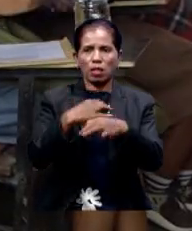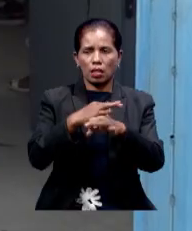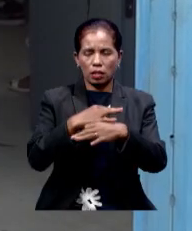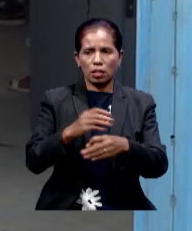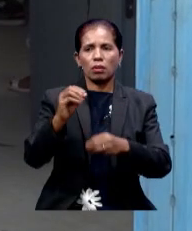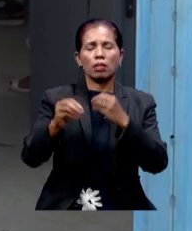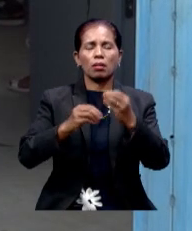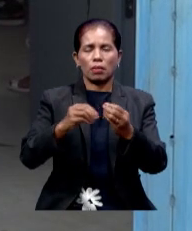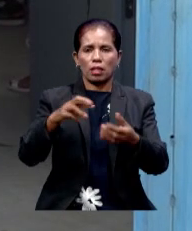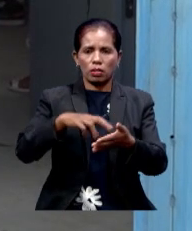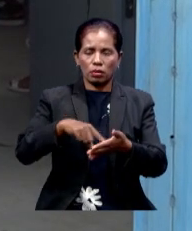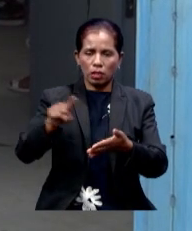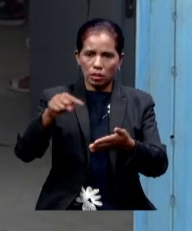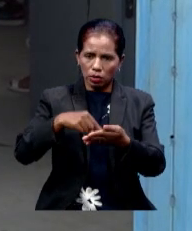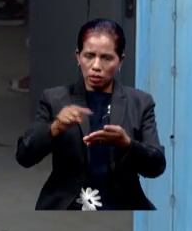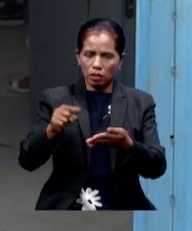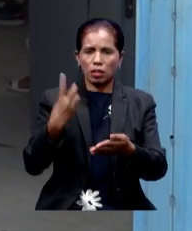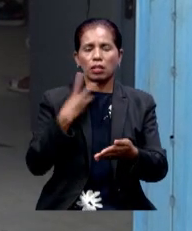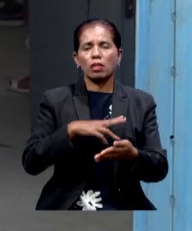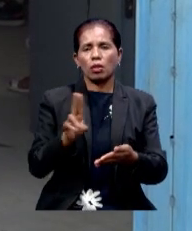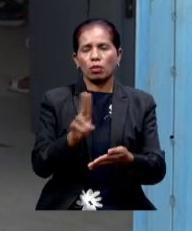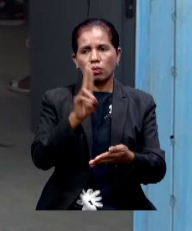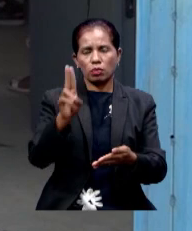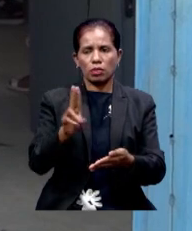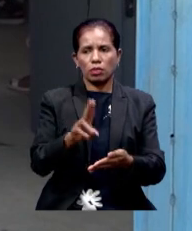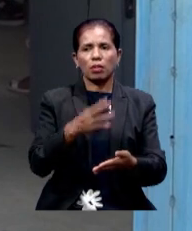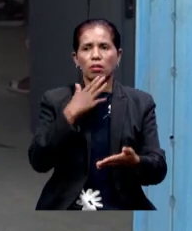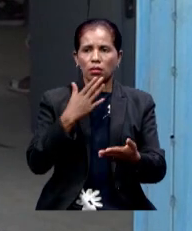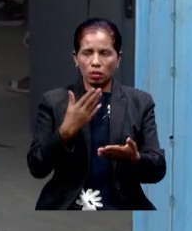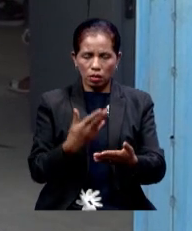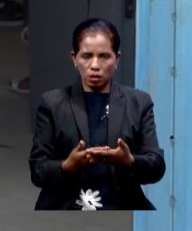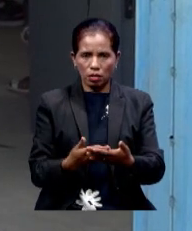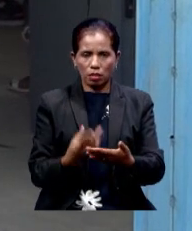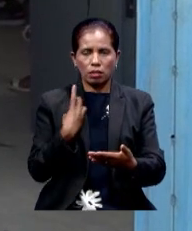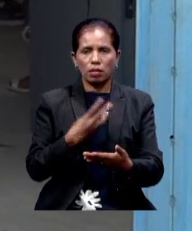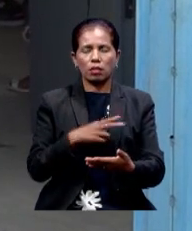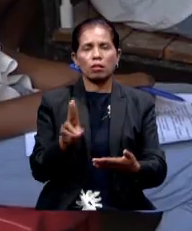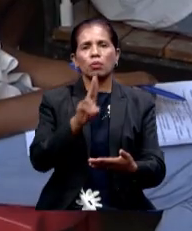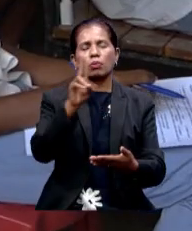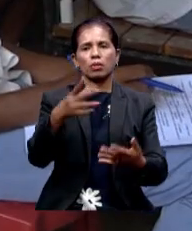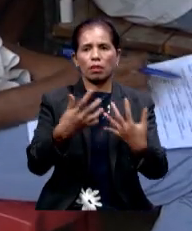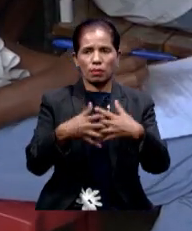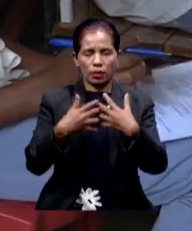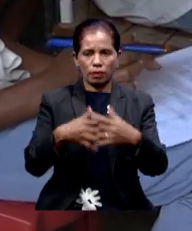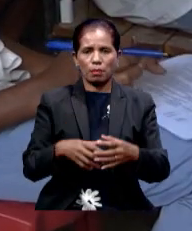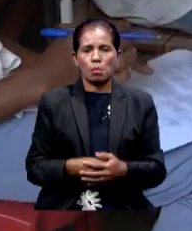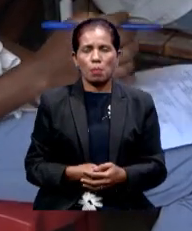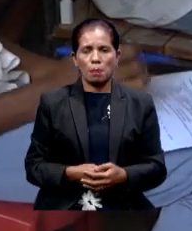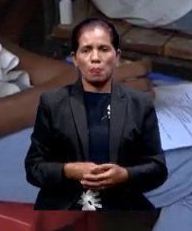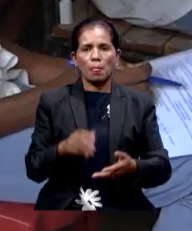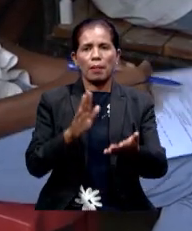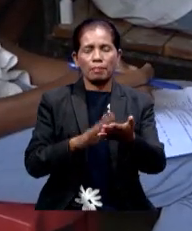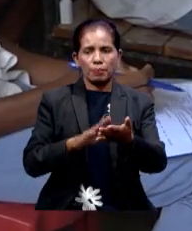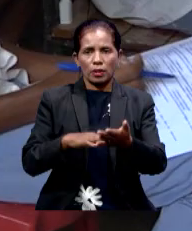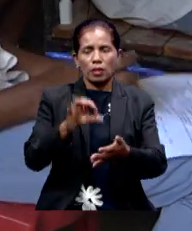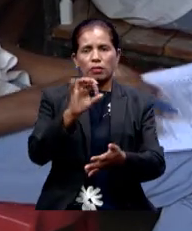koresaune ita uza sistema koresaun manual dia kliu dukeke ita uza makina. Tuira junto escola secundaria